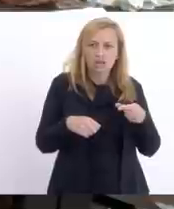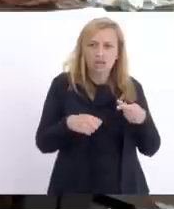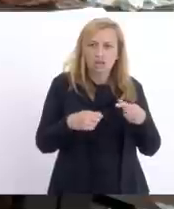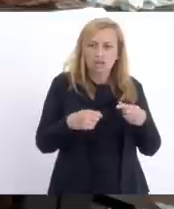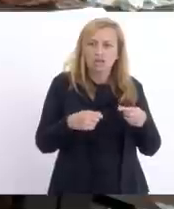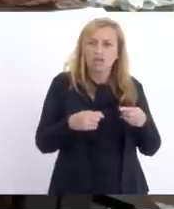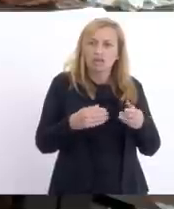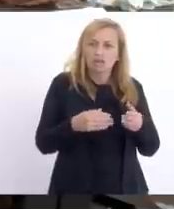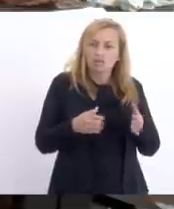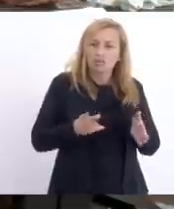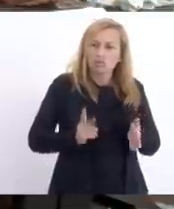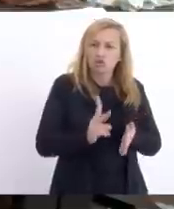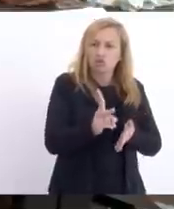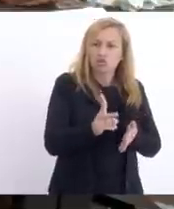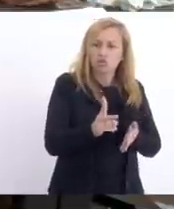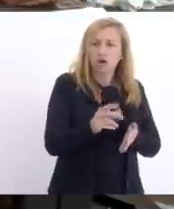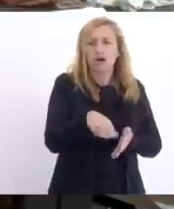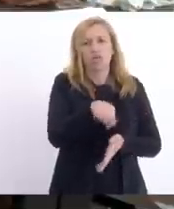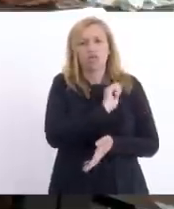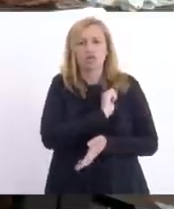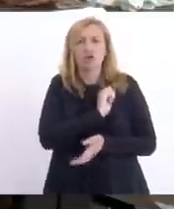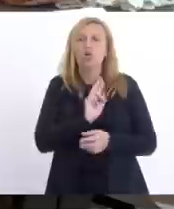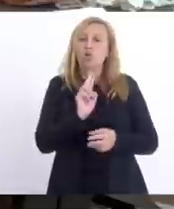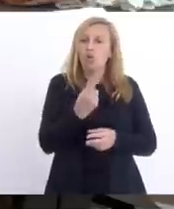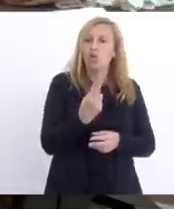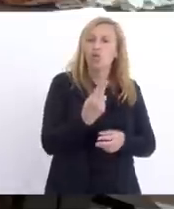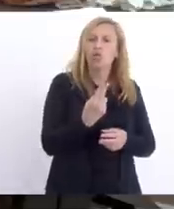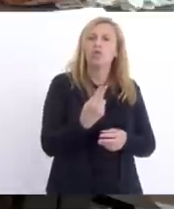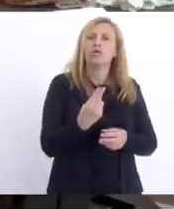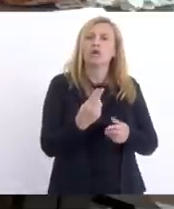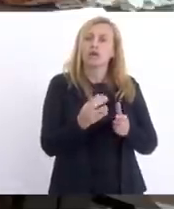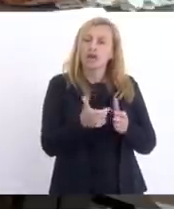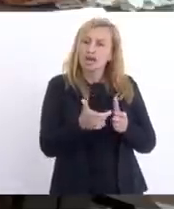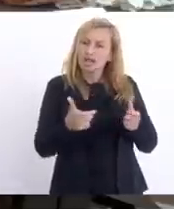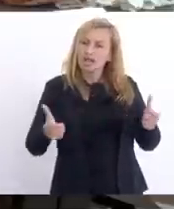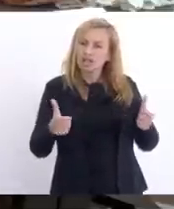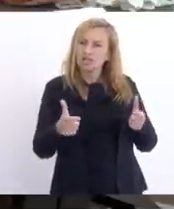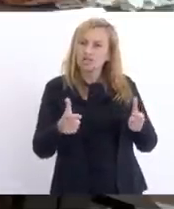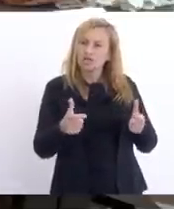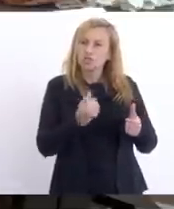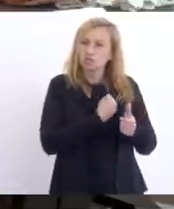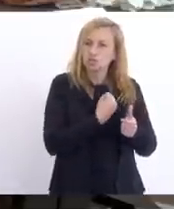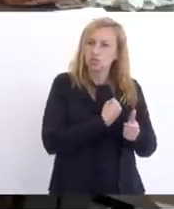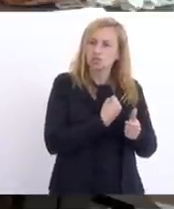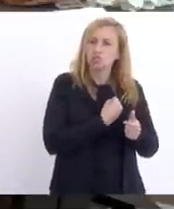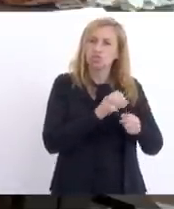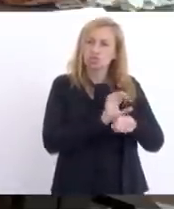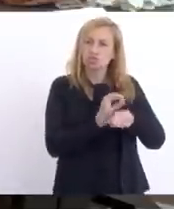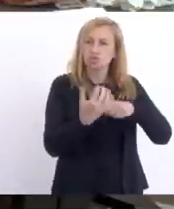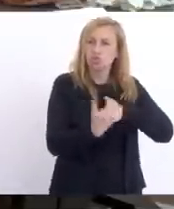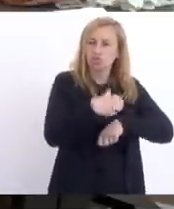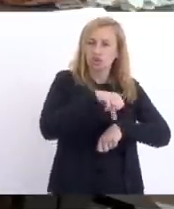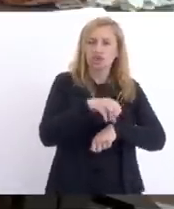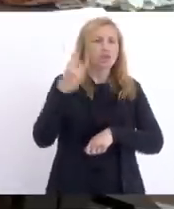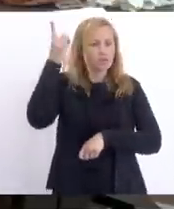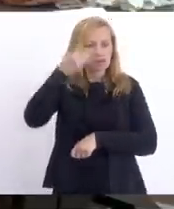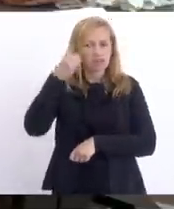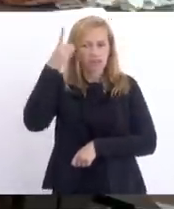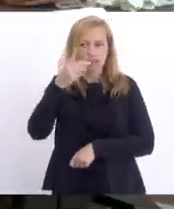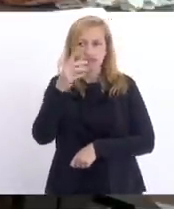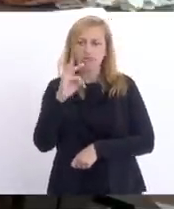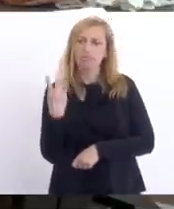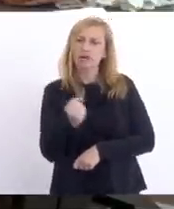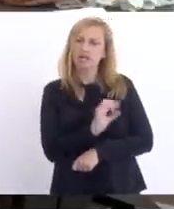Covid é grandona. Vejo aqui a deputada Marta Rocha e a deputada enfermeira Rejane. Se a Covid é